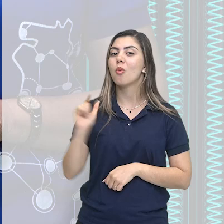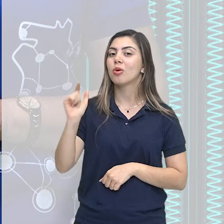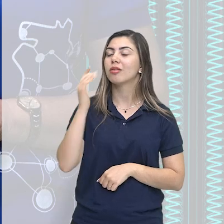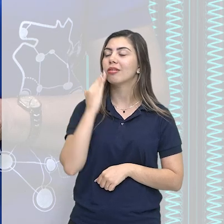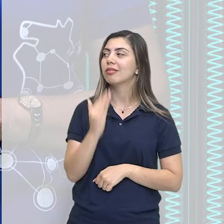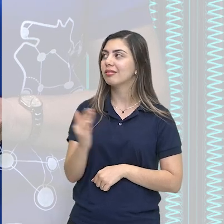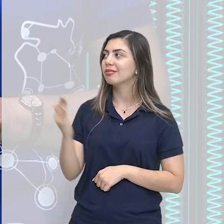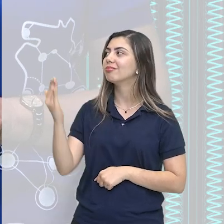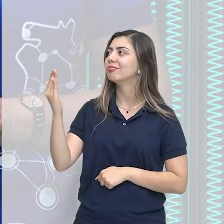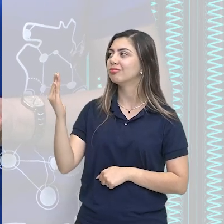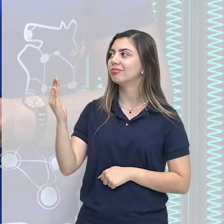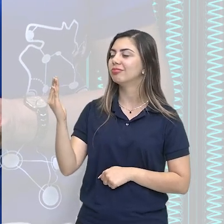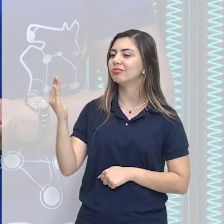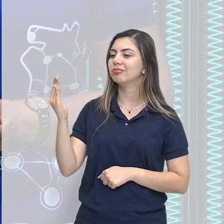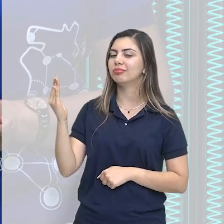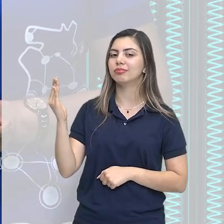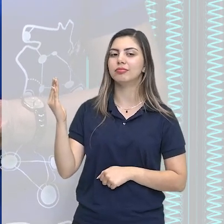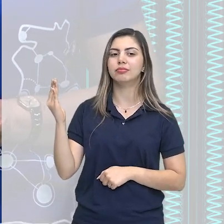aí.